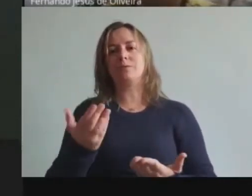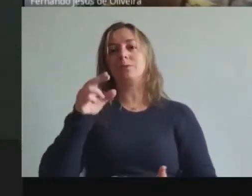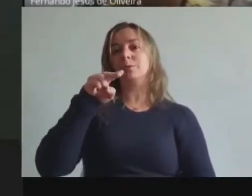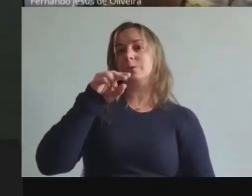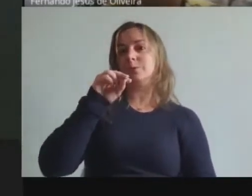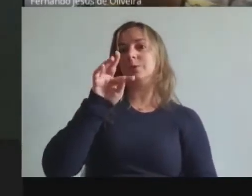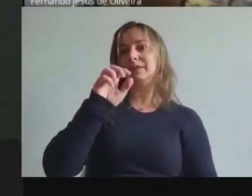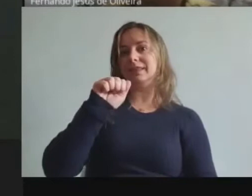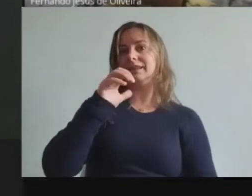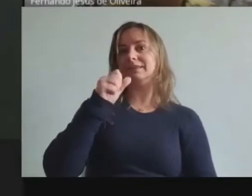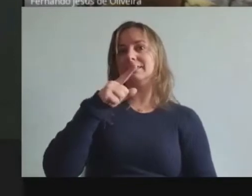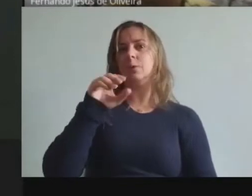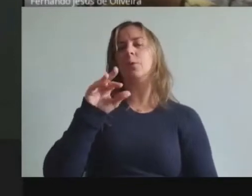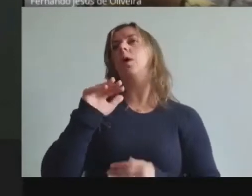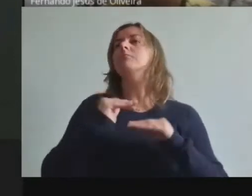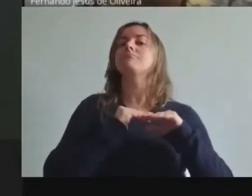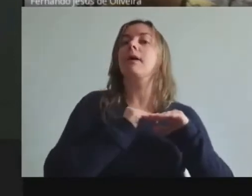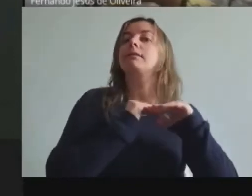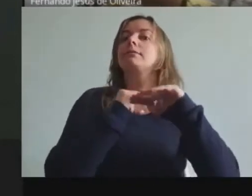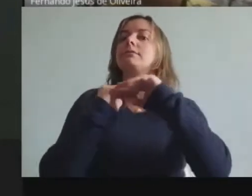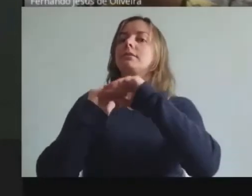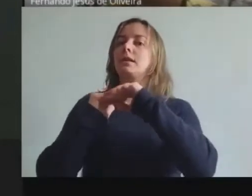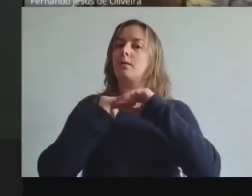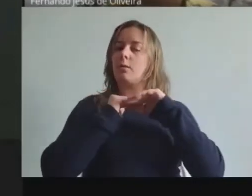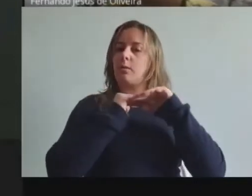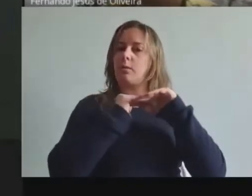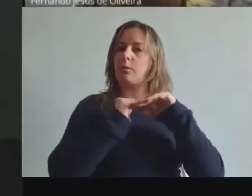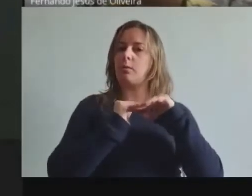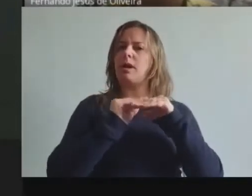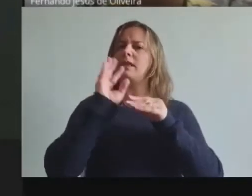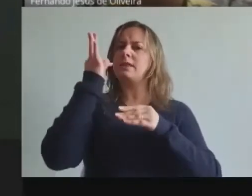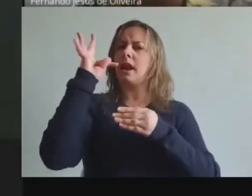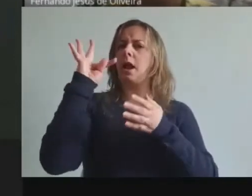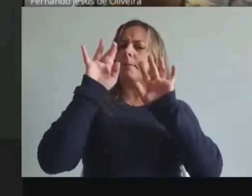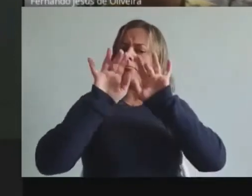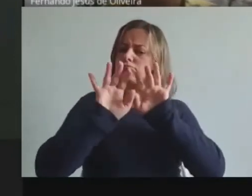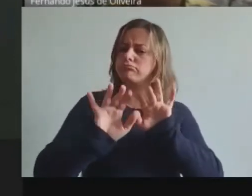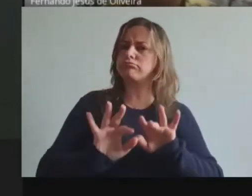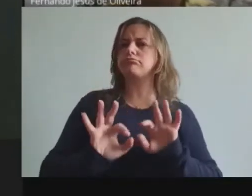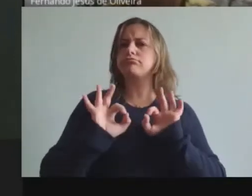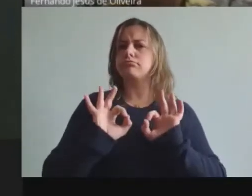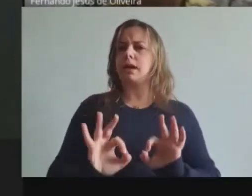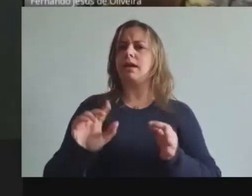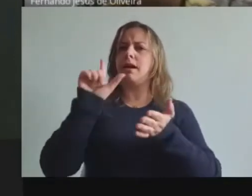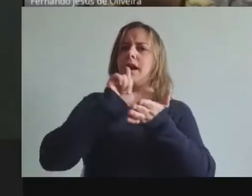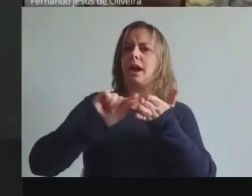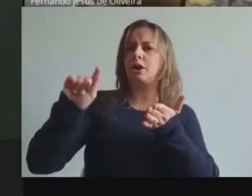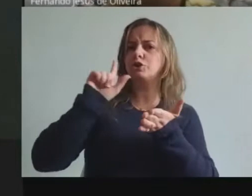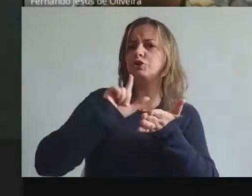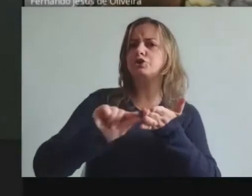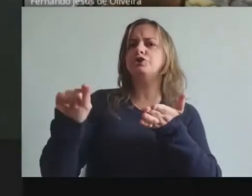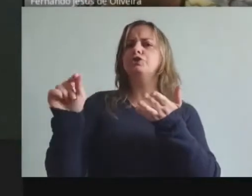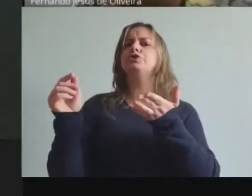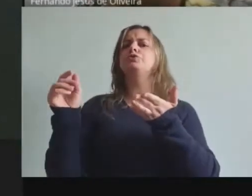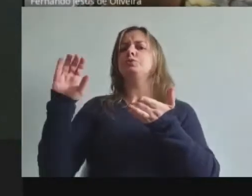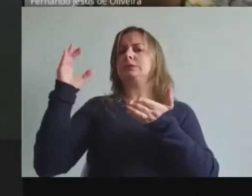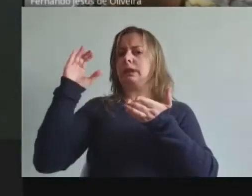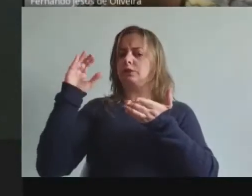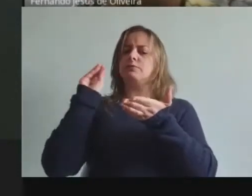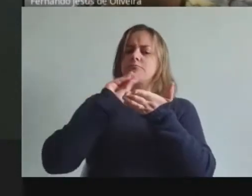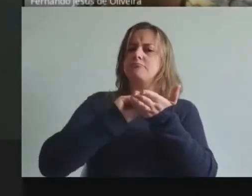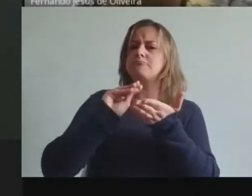padrão para a gente colocar num trabalho, né, num artigo científico e tal, é o que a comunidade científica usa,